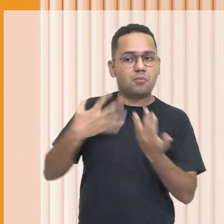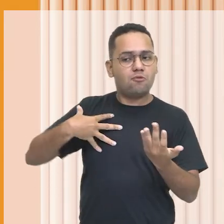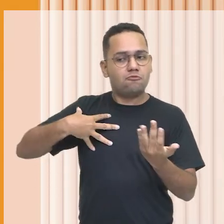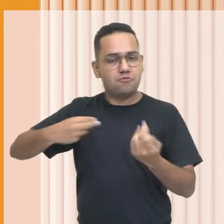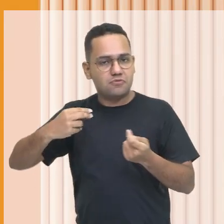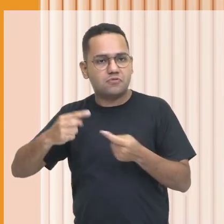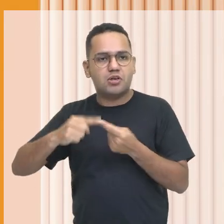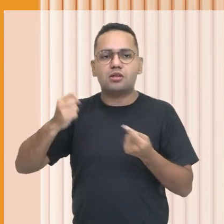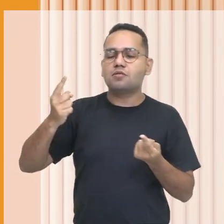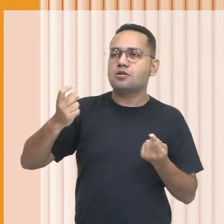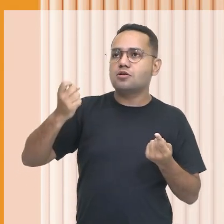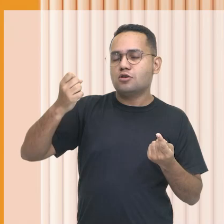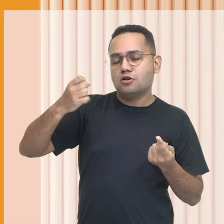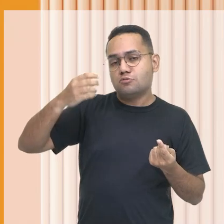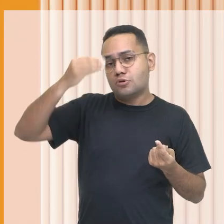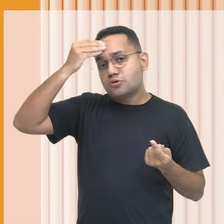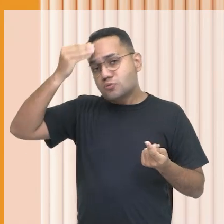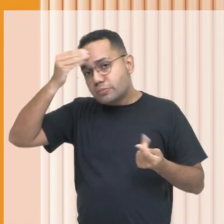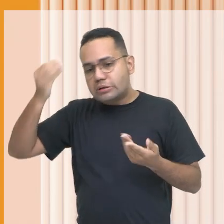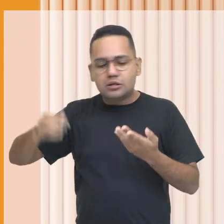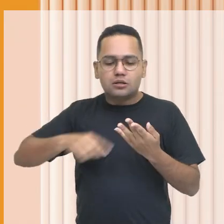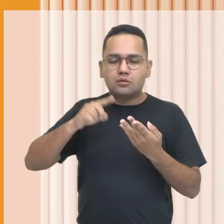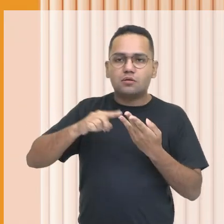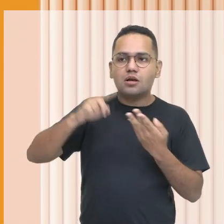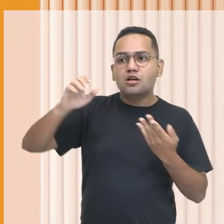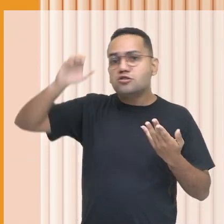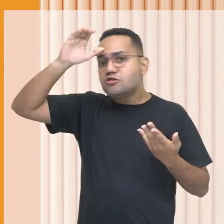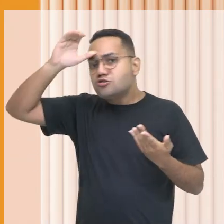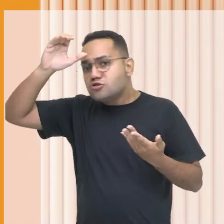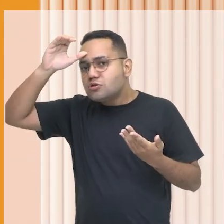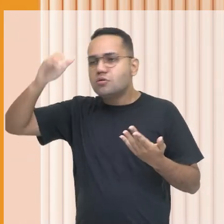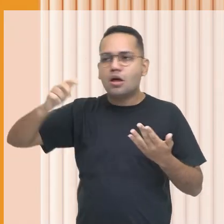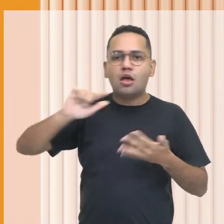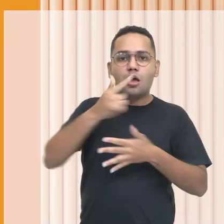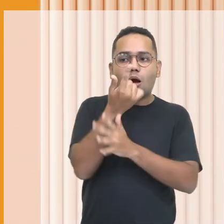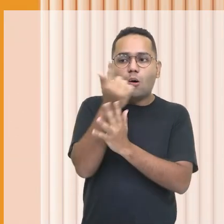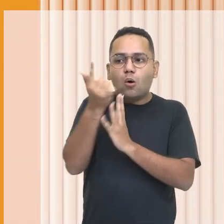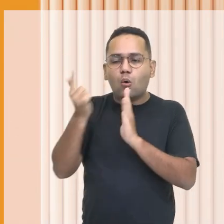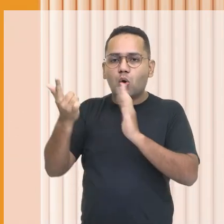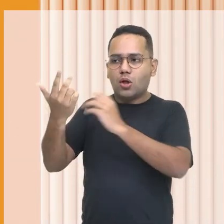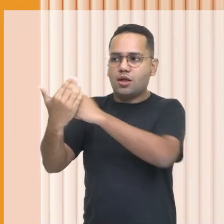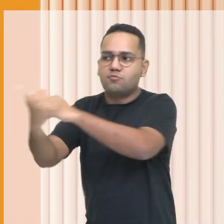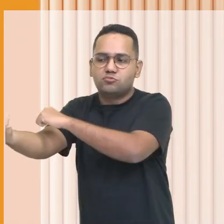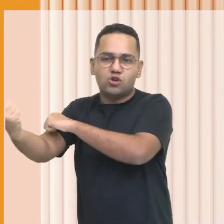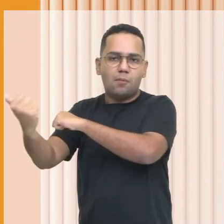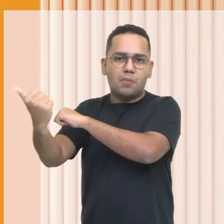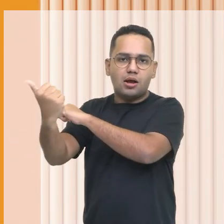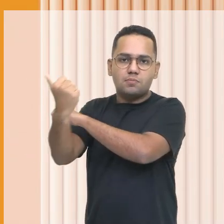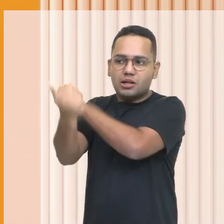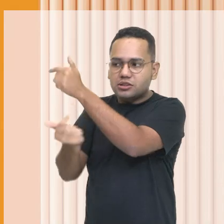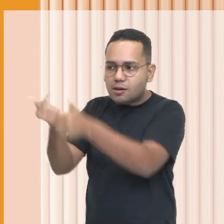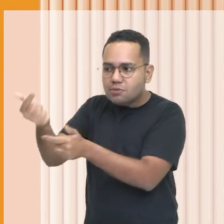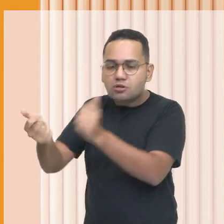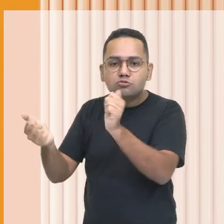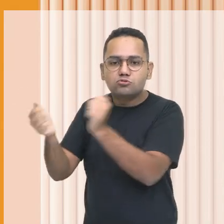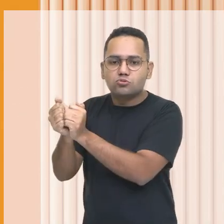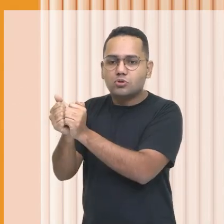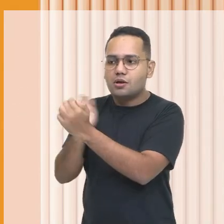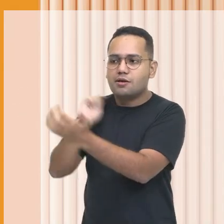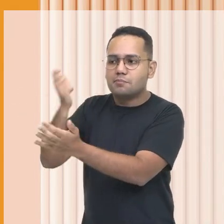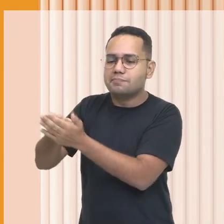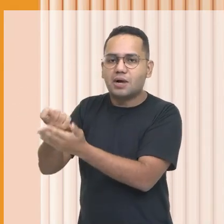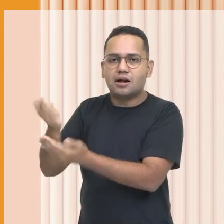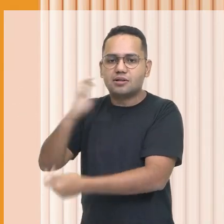enteado, meu tio e quem mais eu quisesse indicar para ele, ia pegar para ser assessor dele na Câmara Municipal e vai pagar um